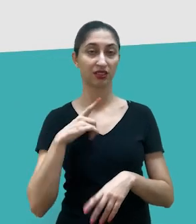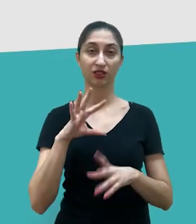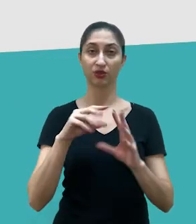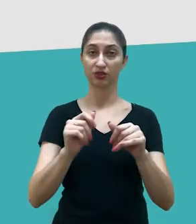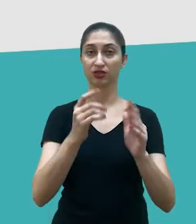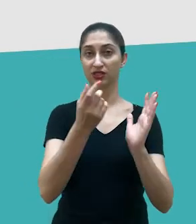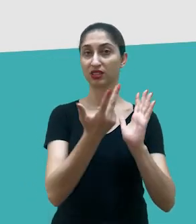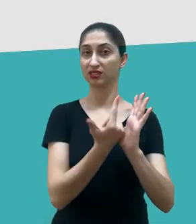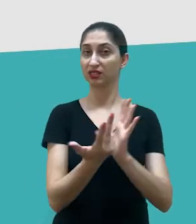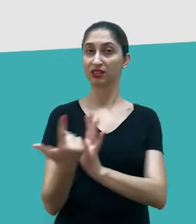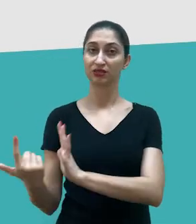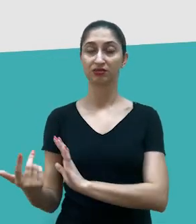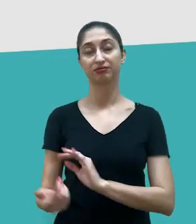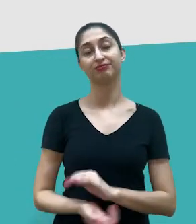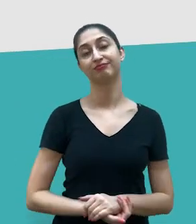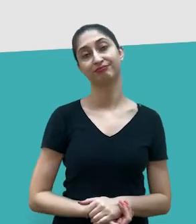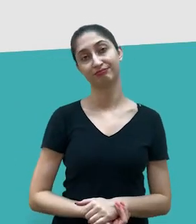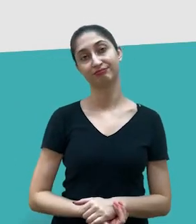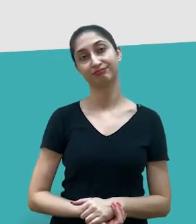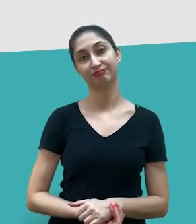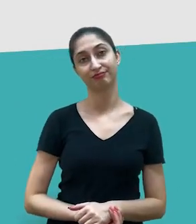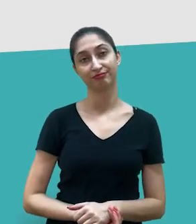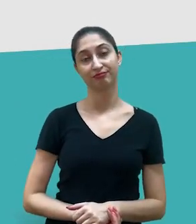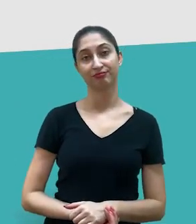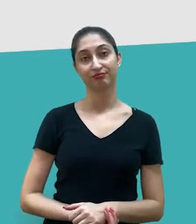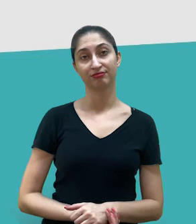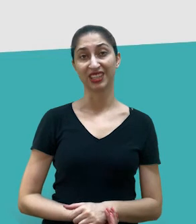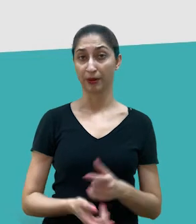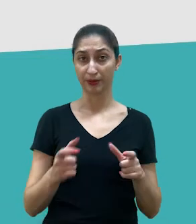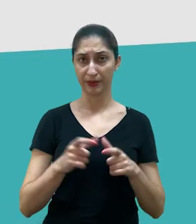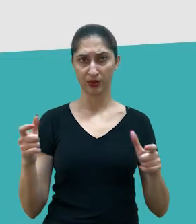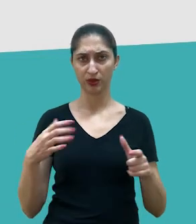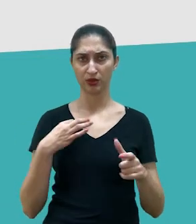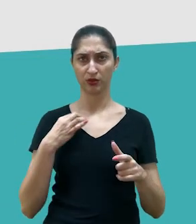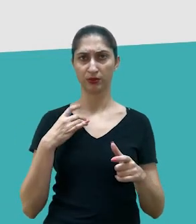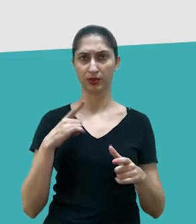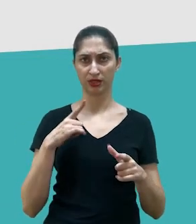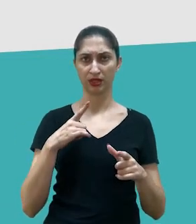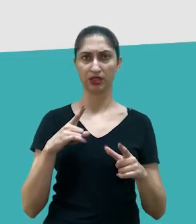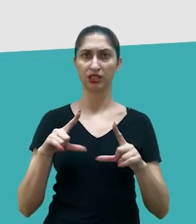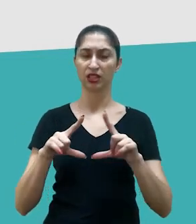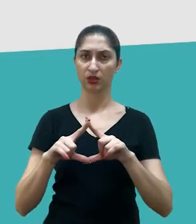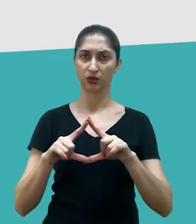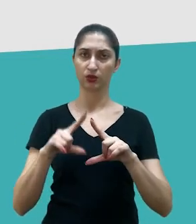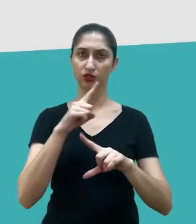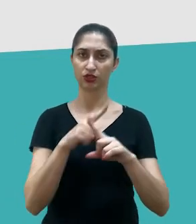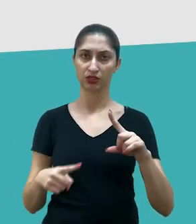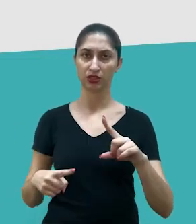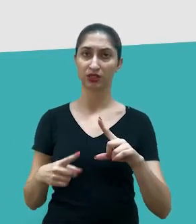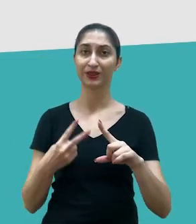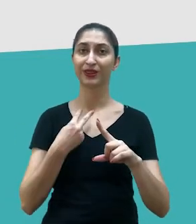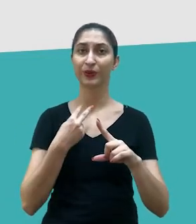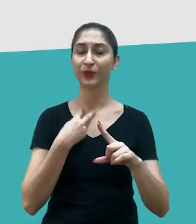ó, que a gente pode alvejar. A maioria das nossas peças vem com triângulo e com X, ou seja, elas não